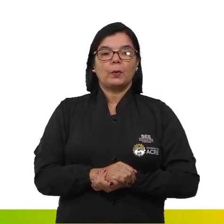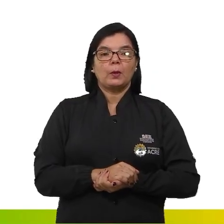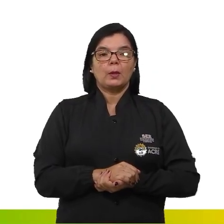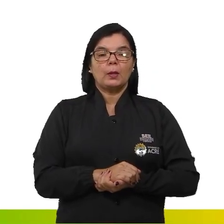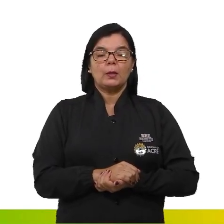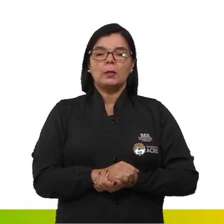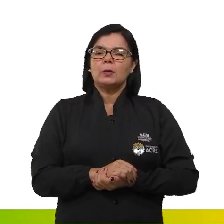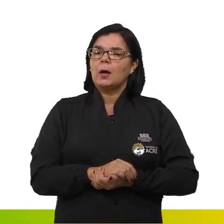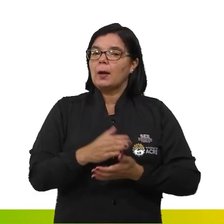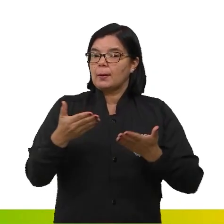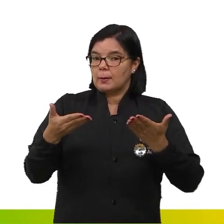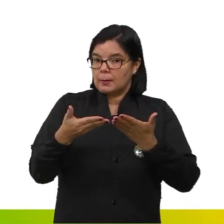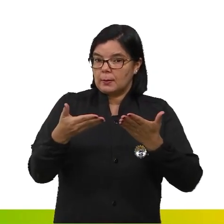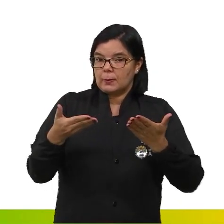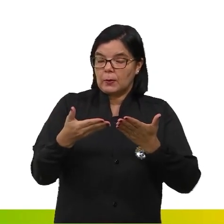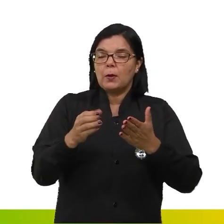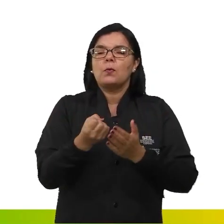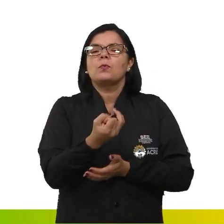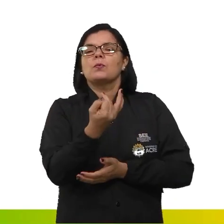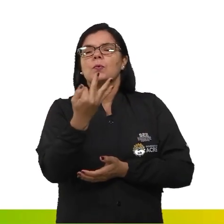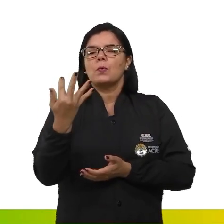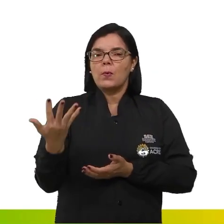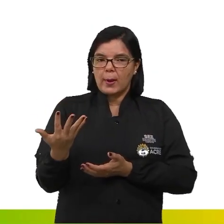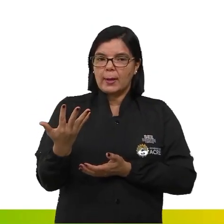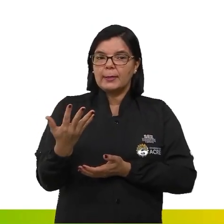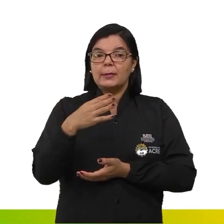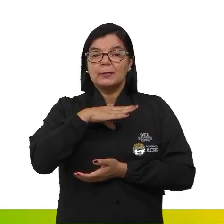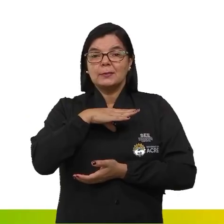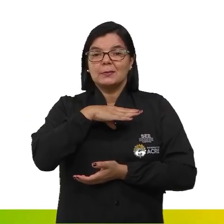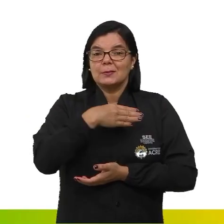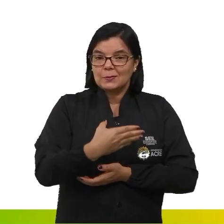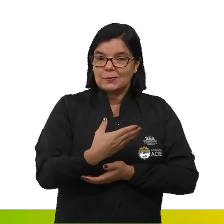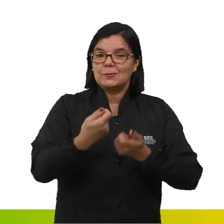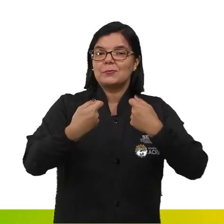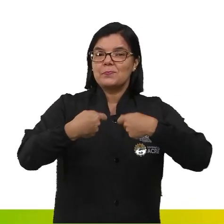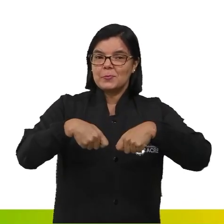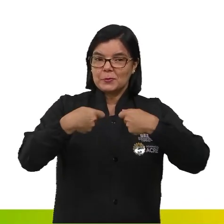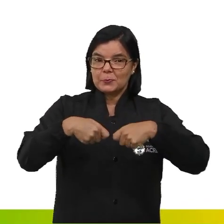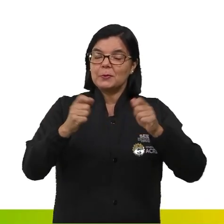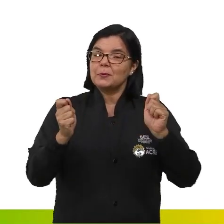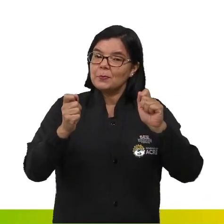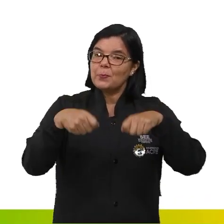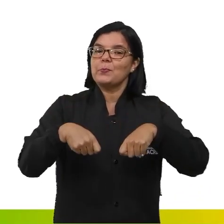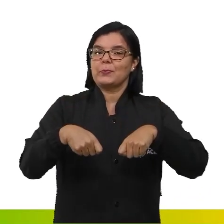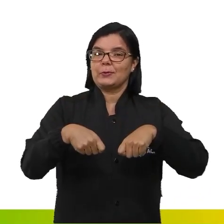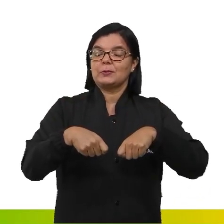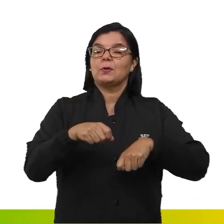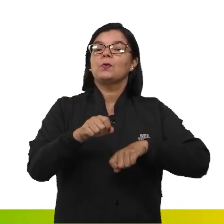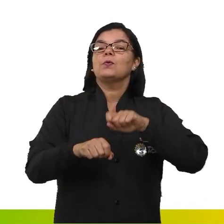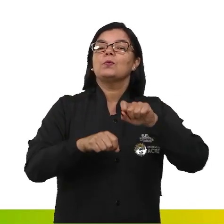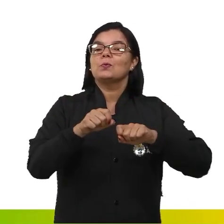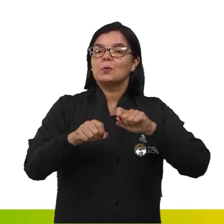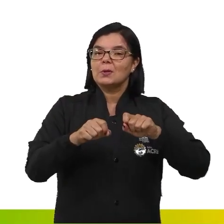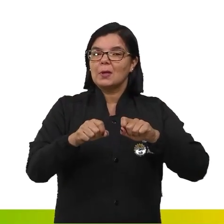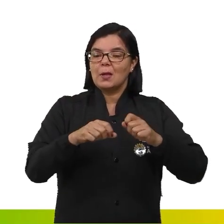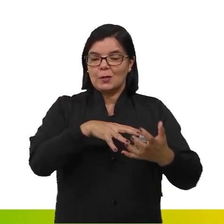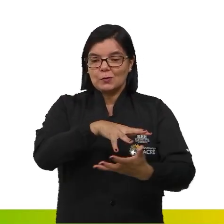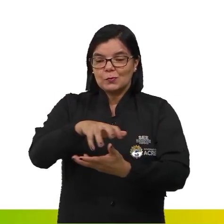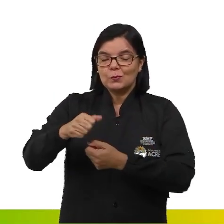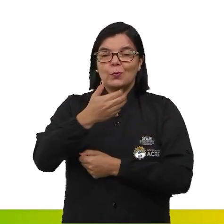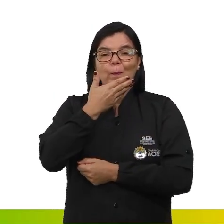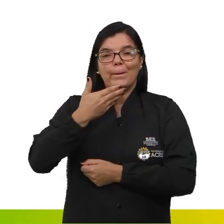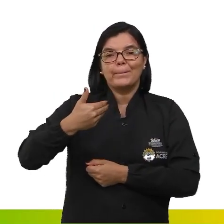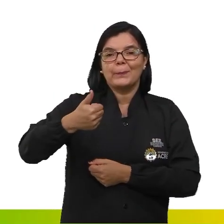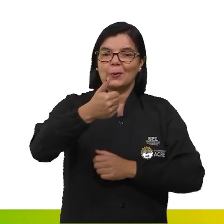Bom, então agora, quais são as ações necessárias para que a gente possa promover esse mundo melhor